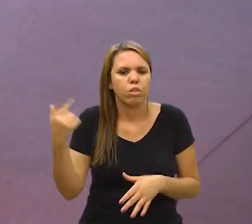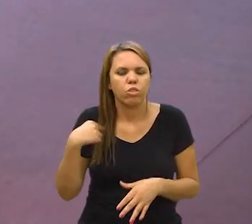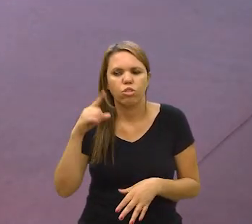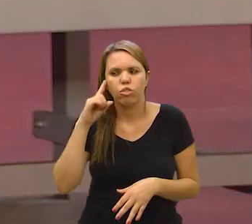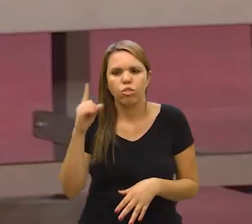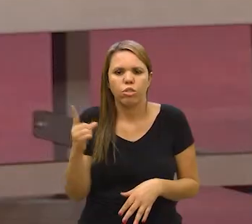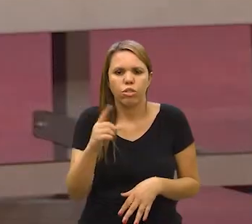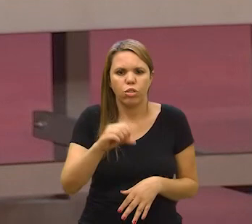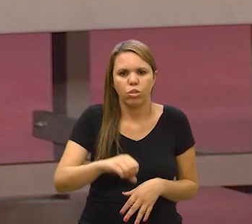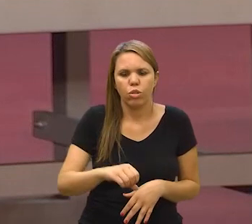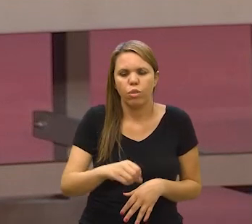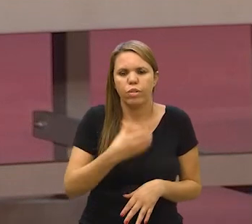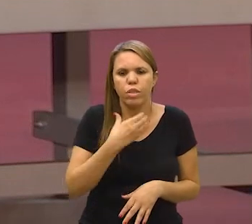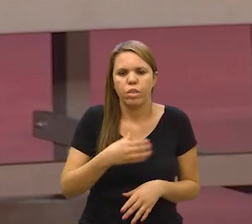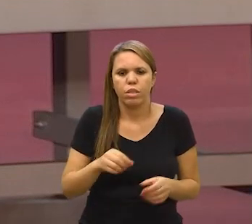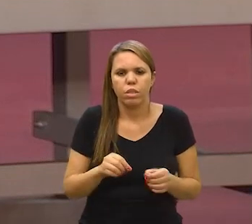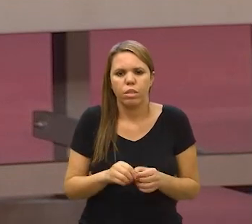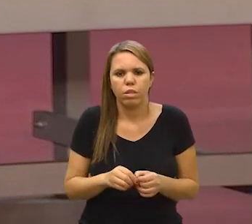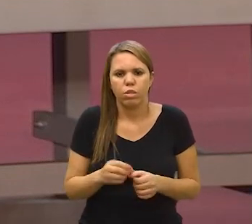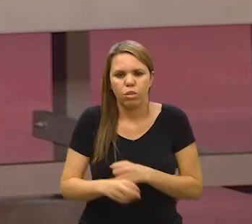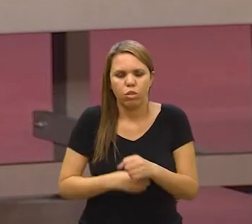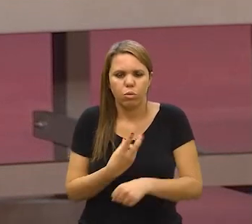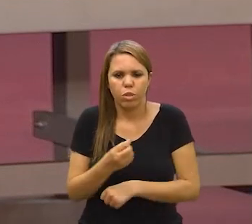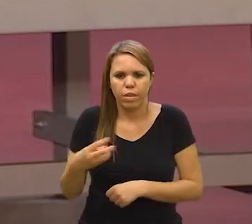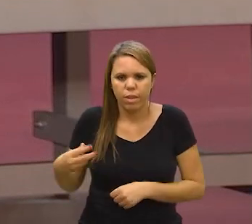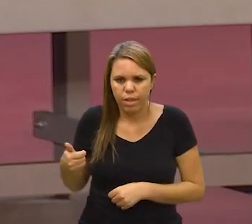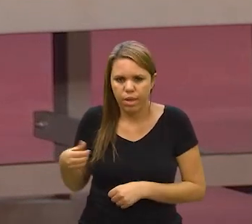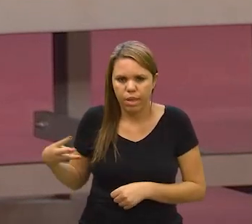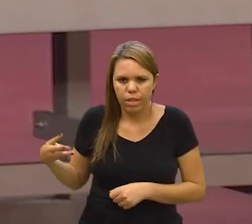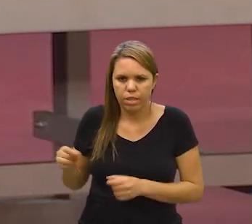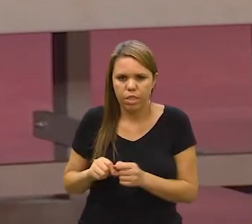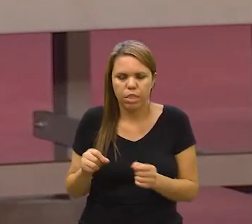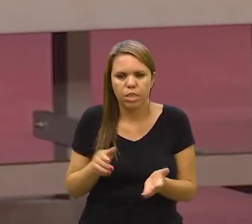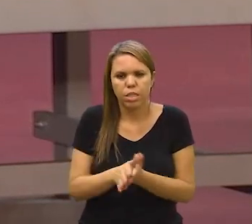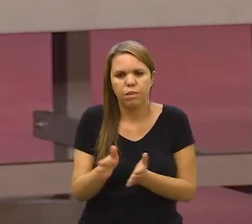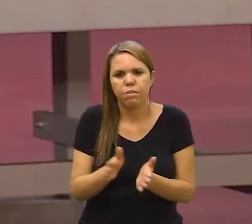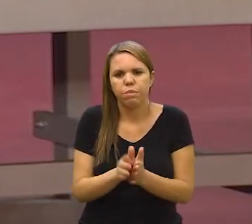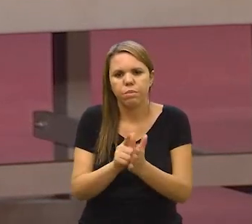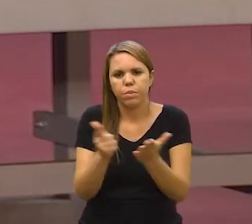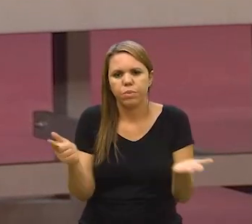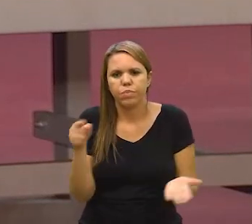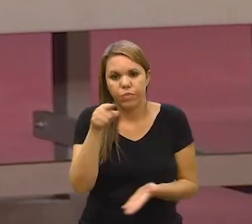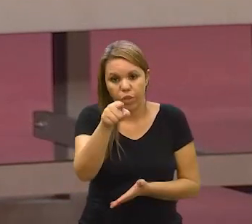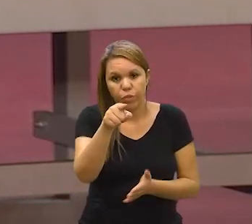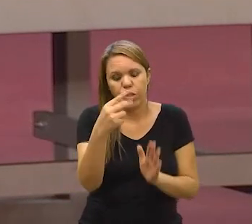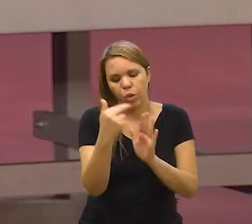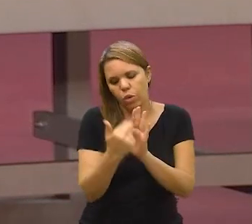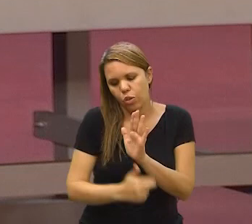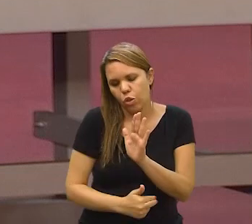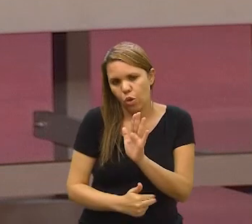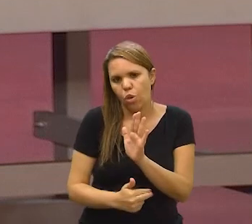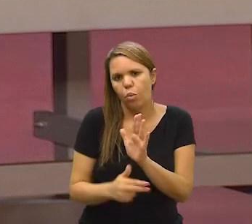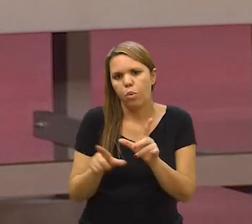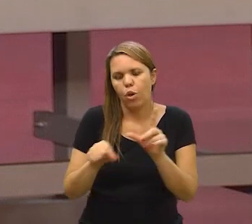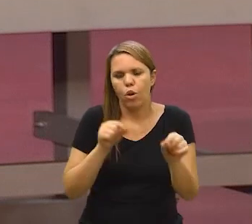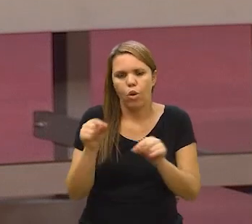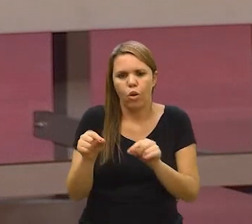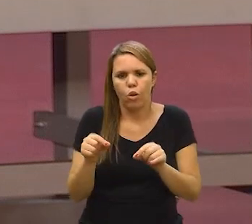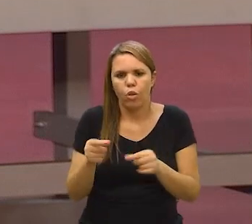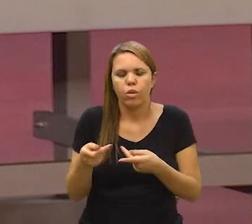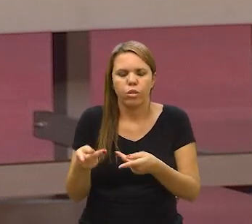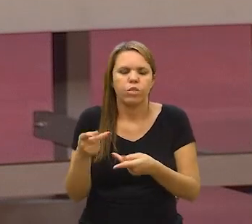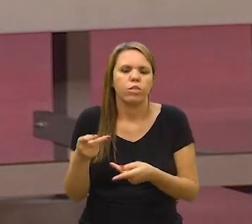meu aniversário, de 2013, saiu uma nota na confederação falando, olha, você está convocado, me convocaram